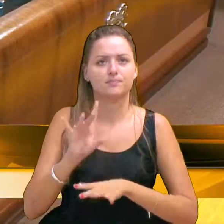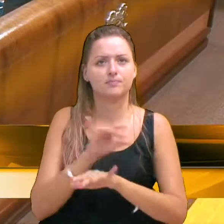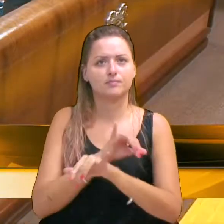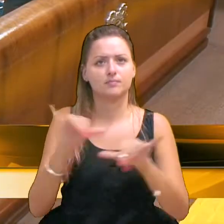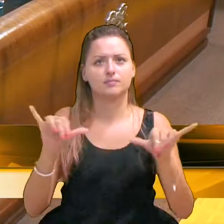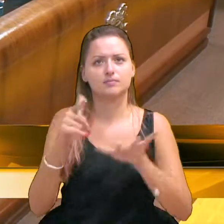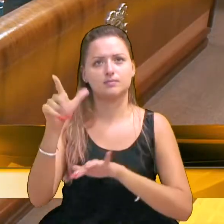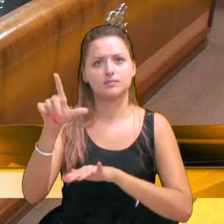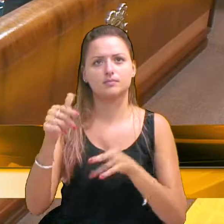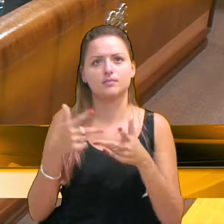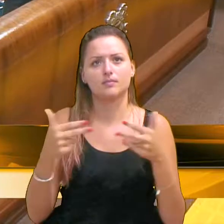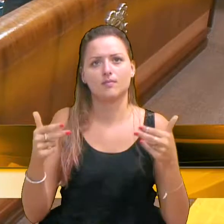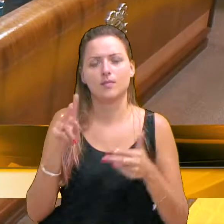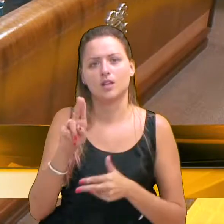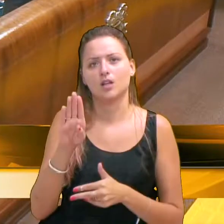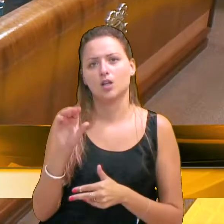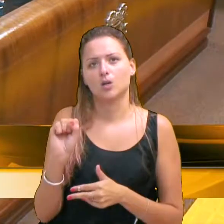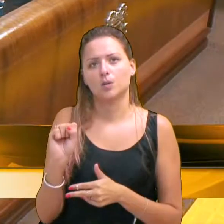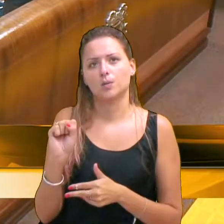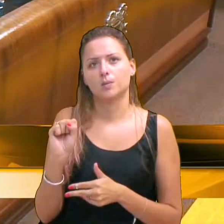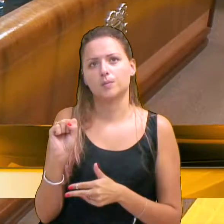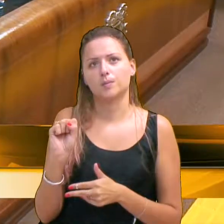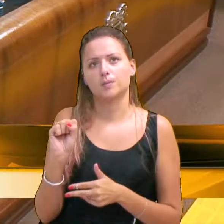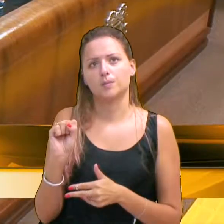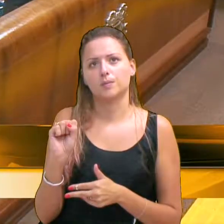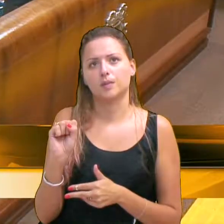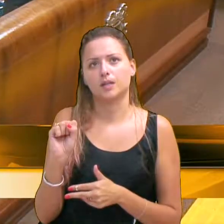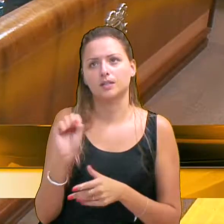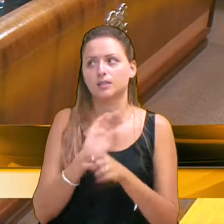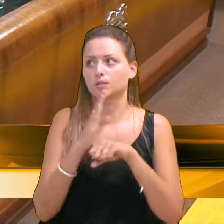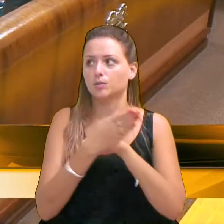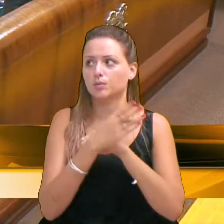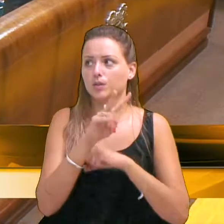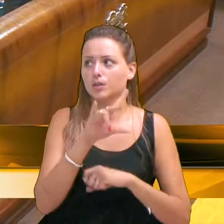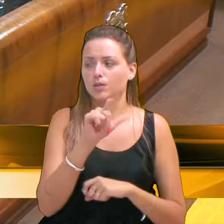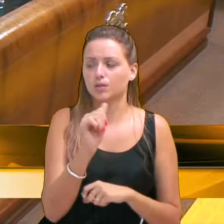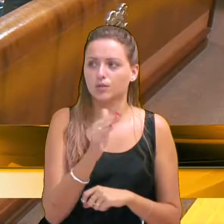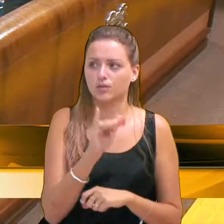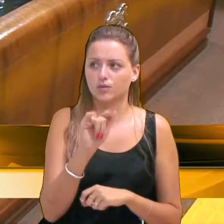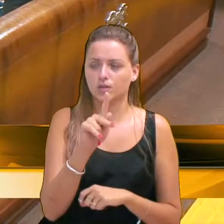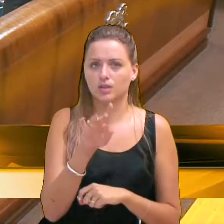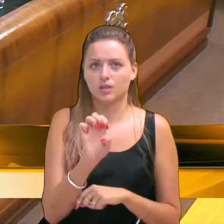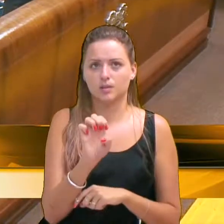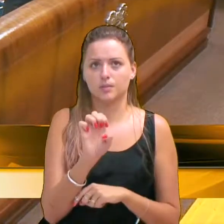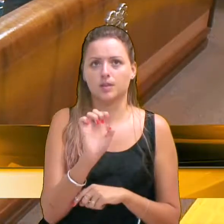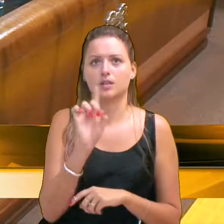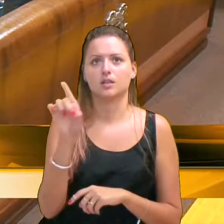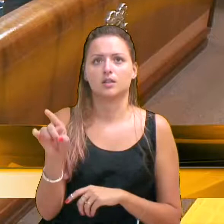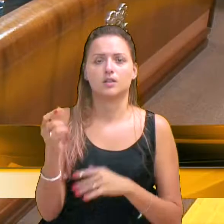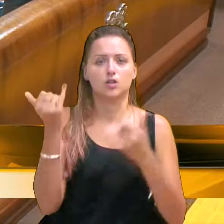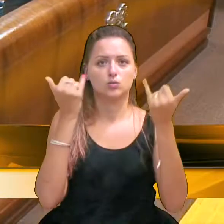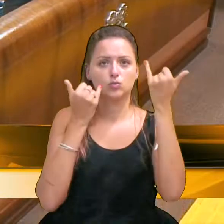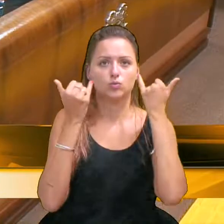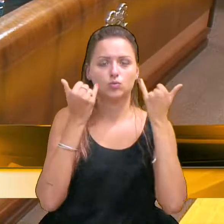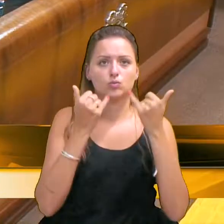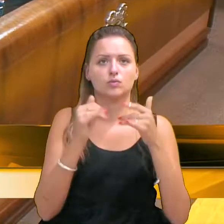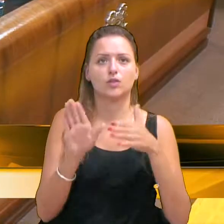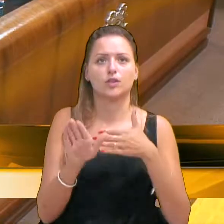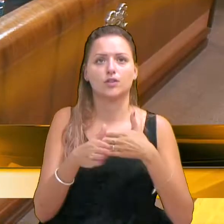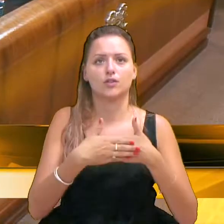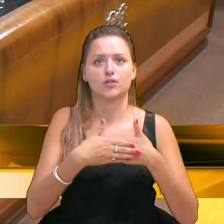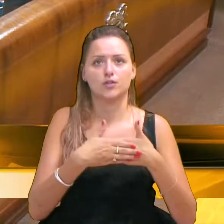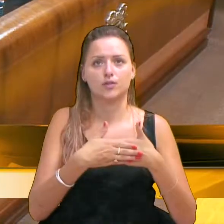uma. A UBS, vereador, a UBS do Vila IP, que o senhor também deve ter, daqui a pouco o senhor está recebendo os vídeos, foi